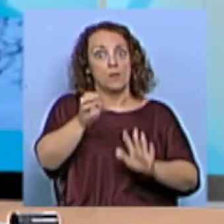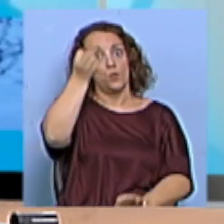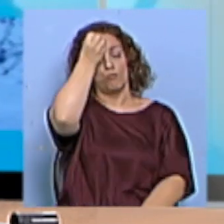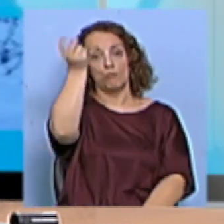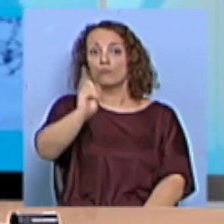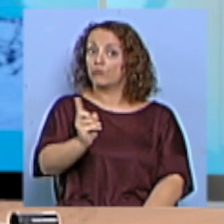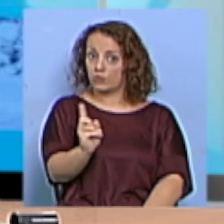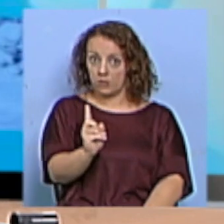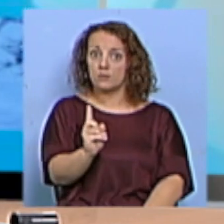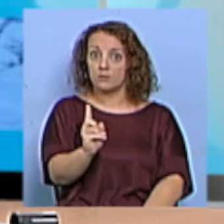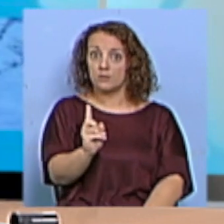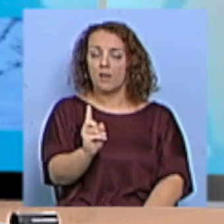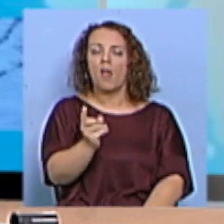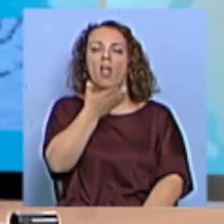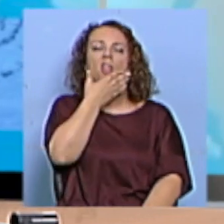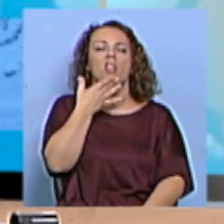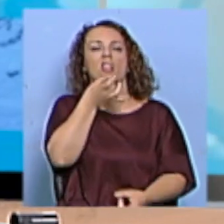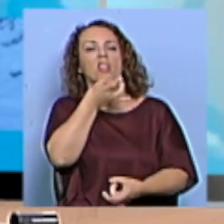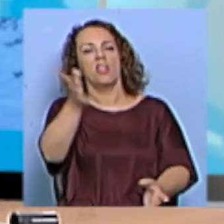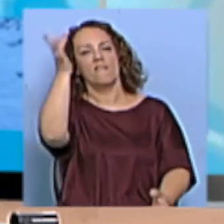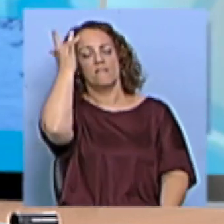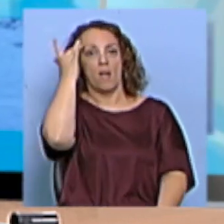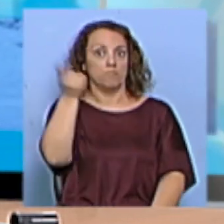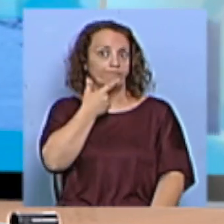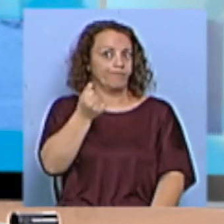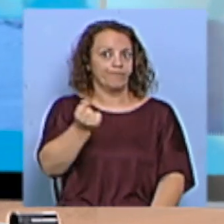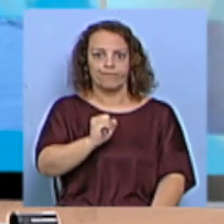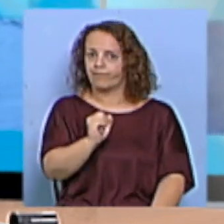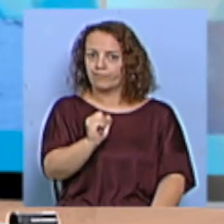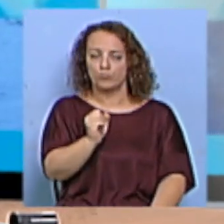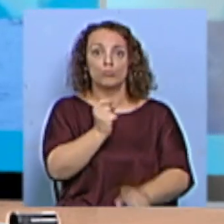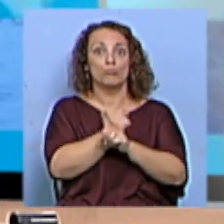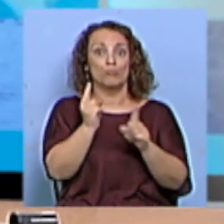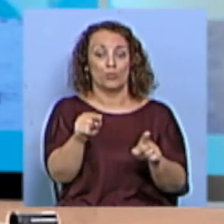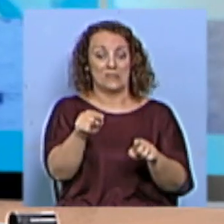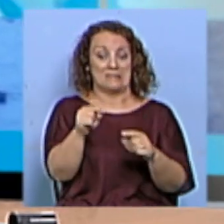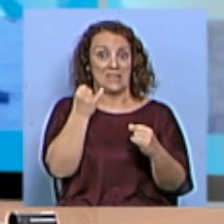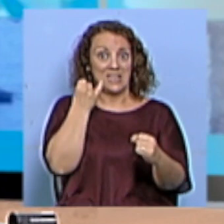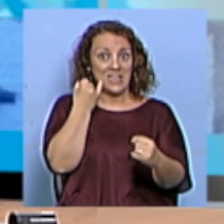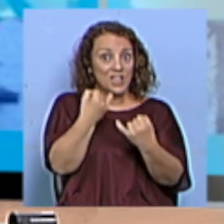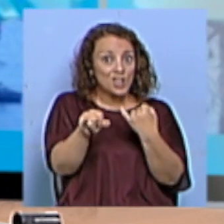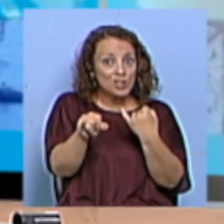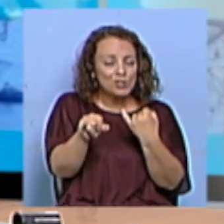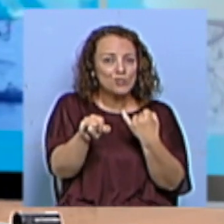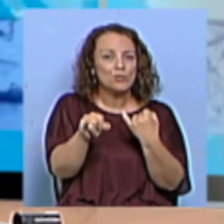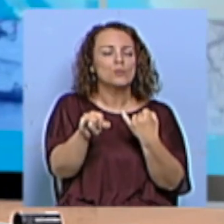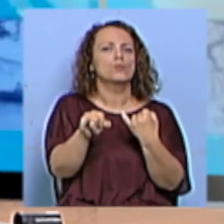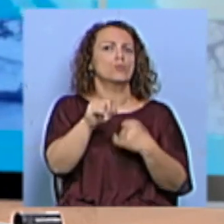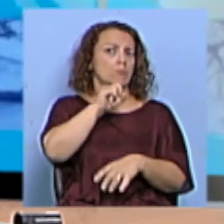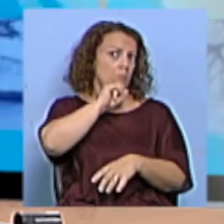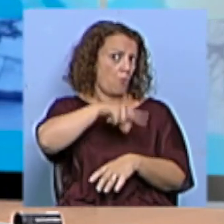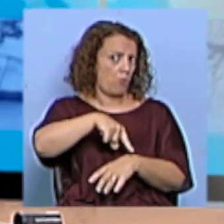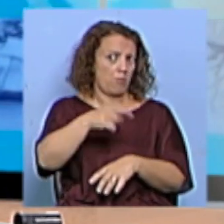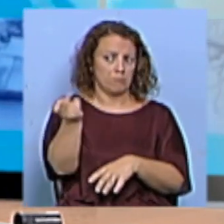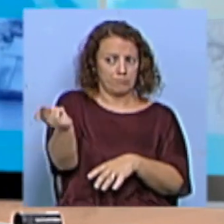esquecer, nem facilitar. Porque os riscos em celebrações ocorrem,